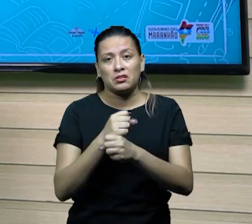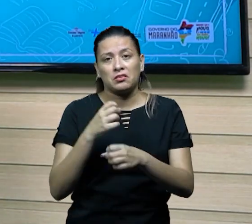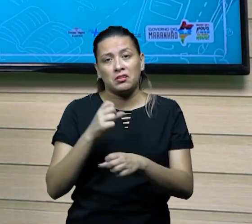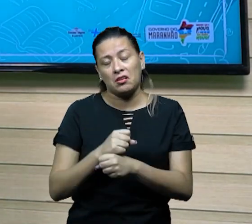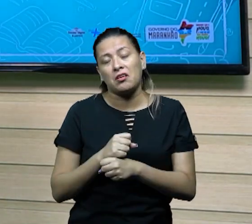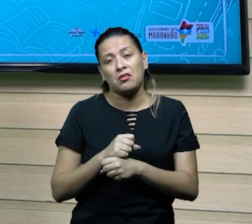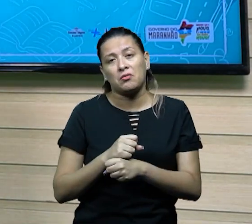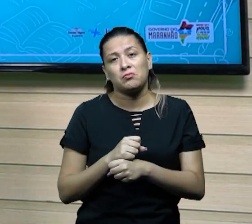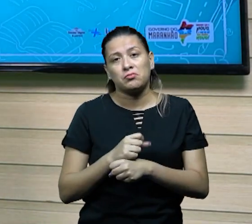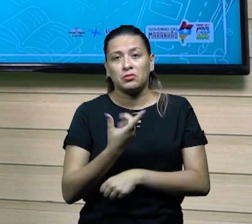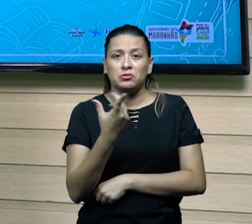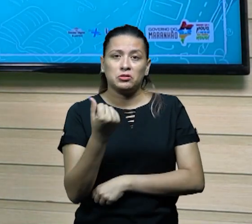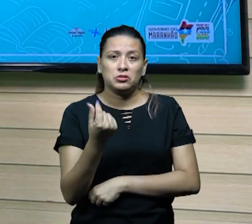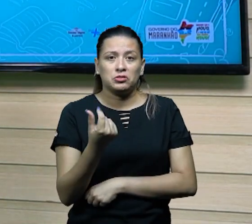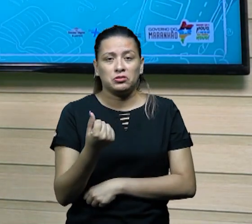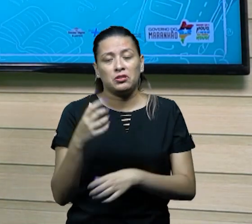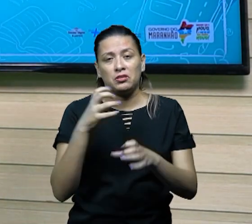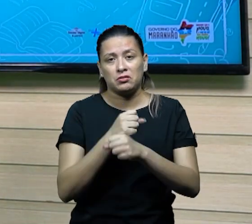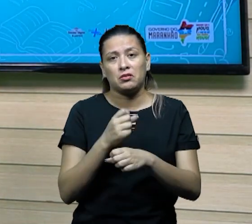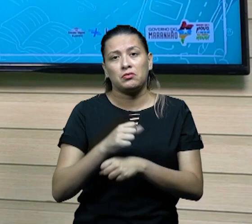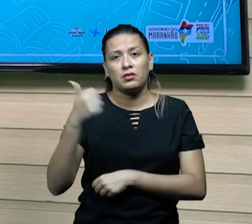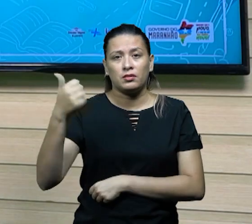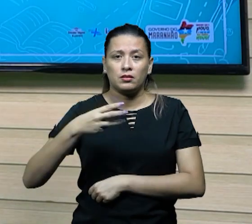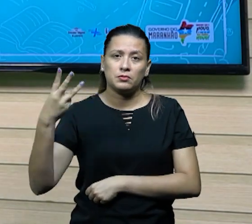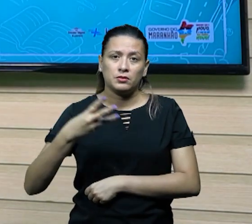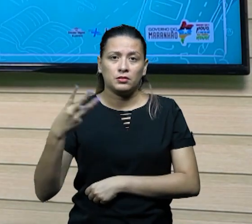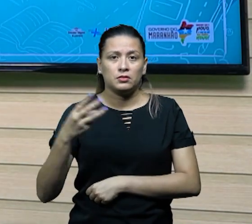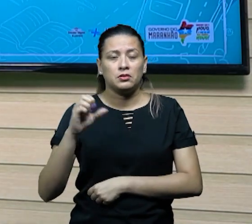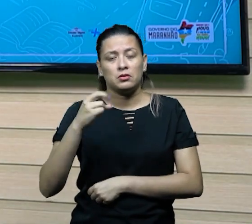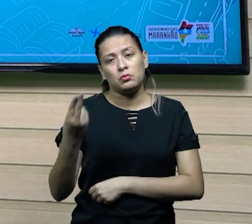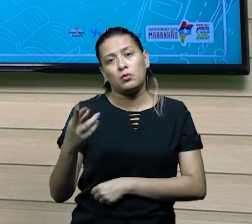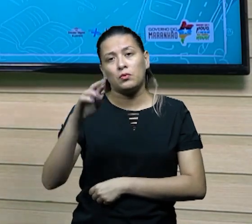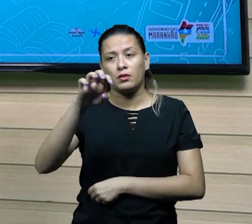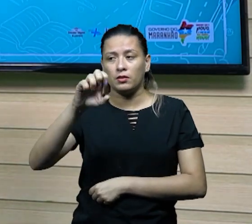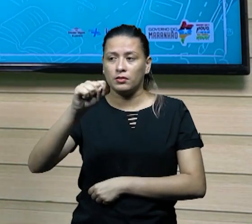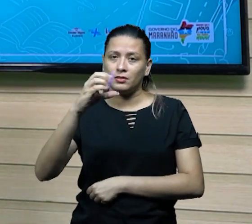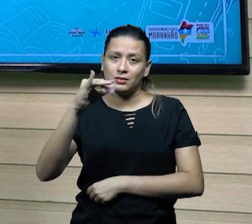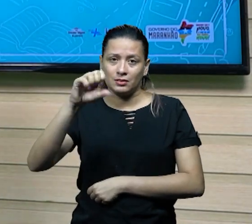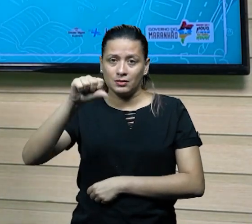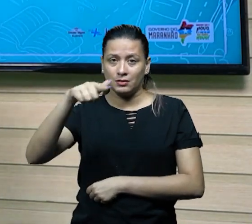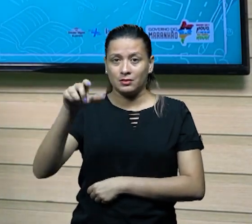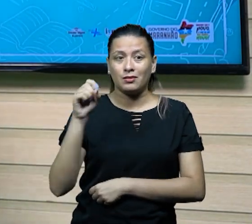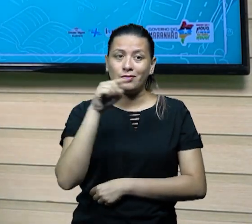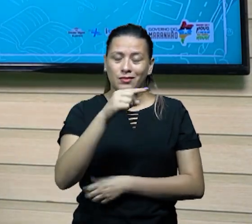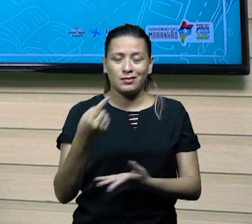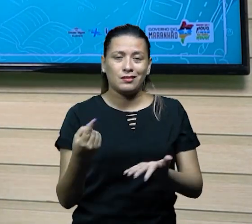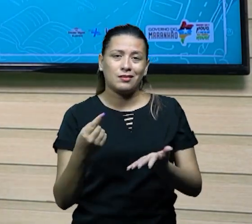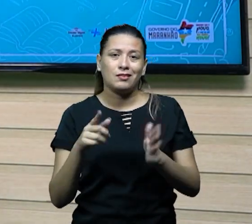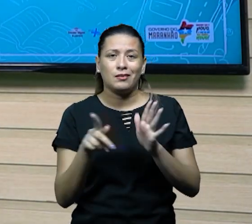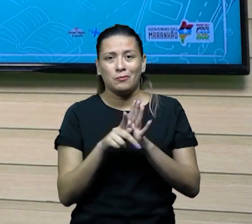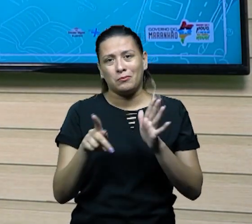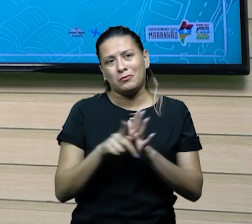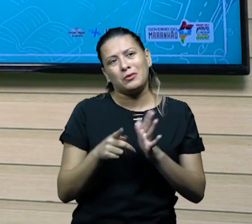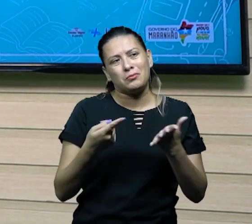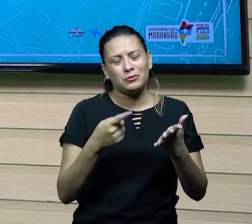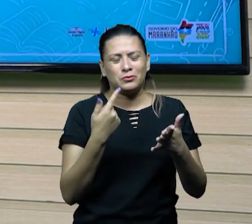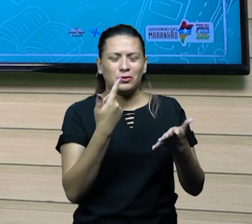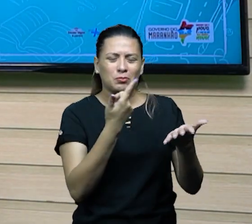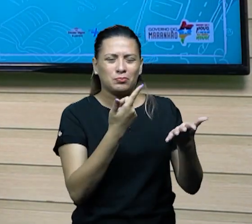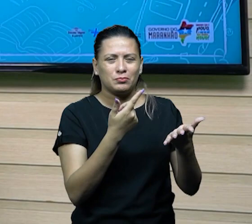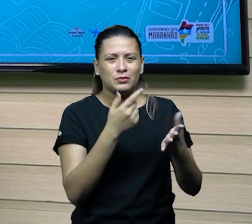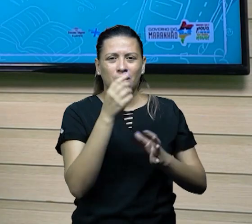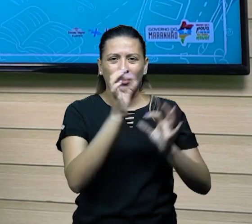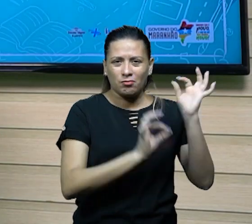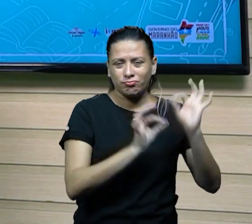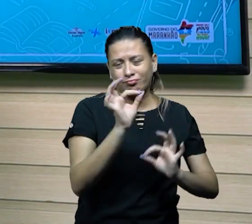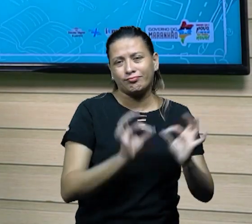ampla do que cálculos trabalhistas, do que calcular férias, do que calcular 13º, do que calcular insalubridade, do que calcular rescisão. Ali só é a